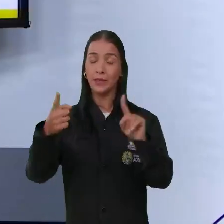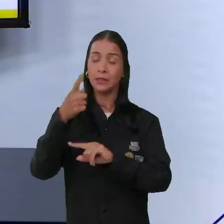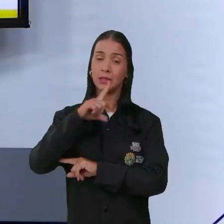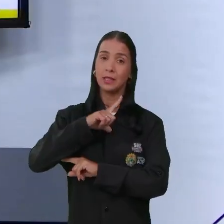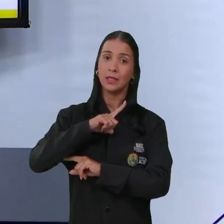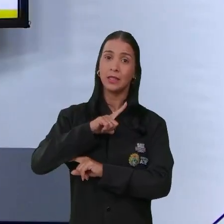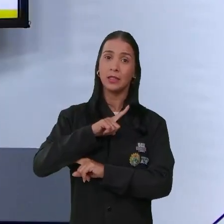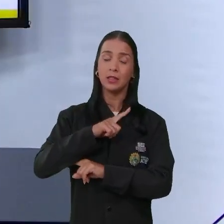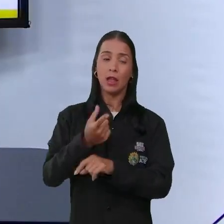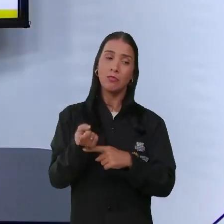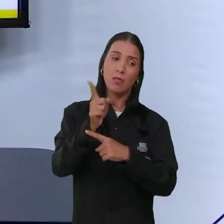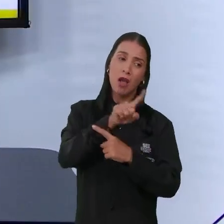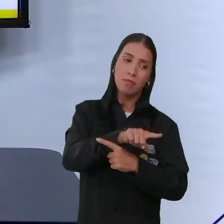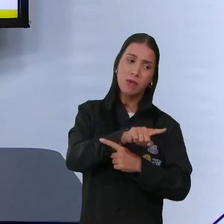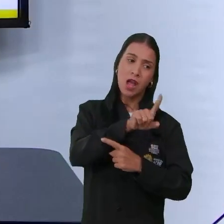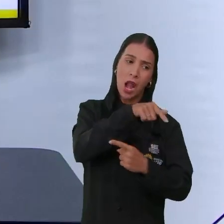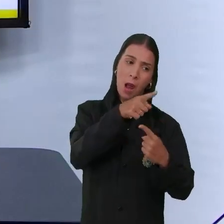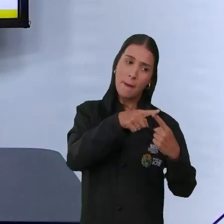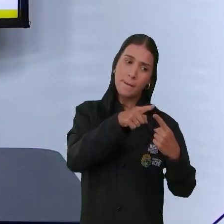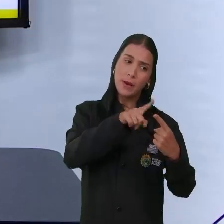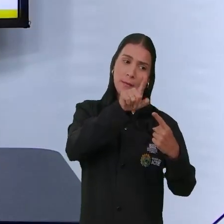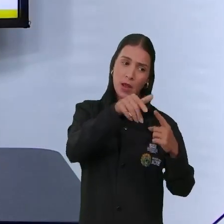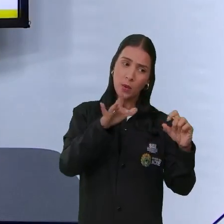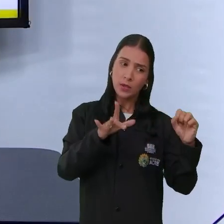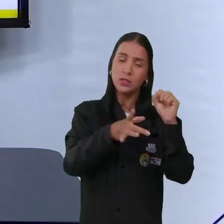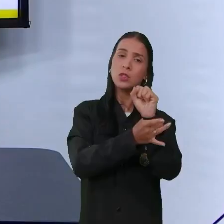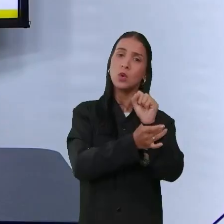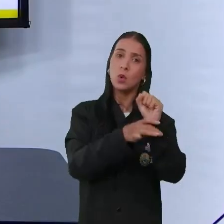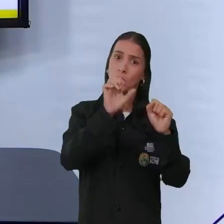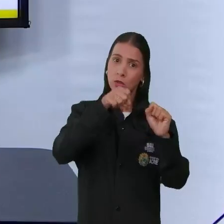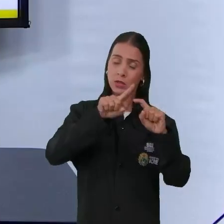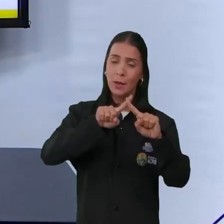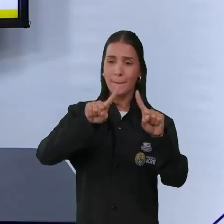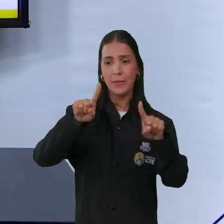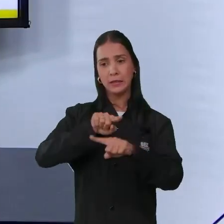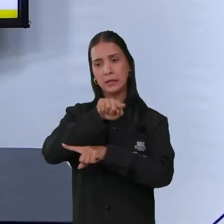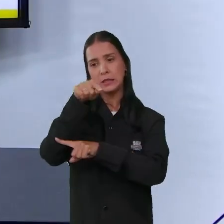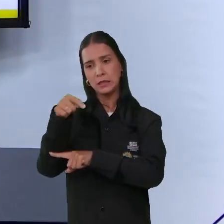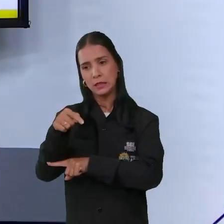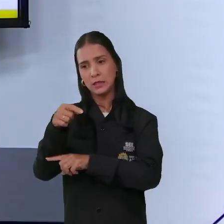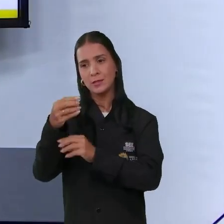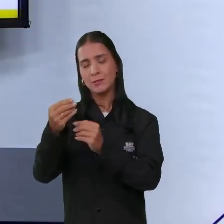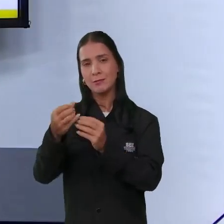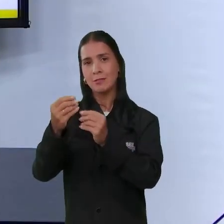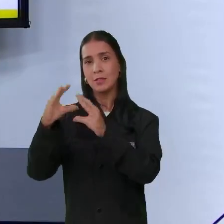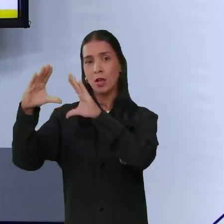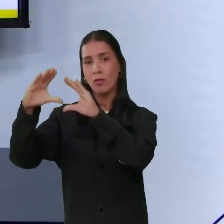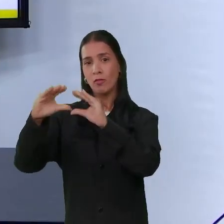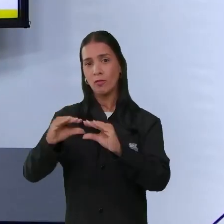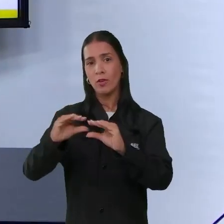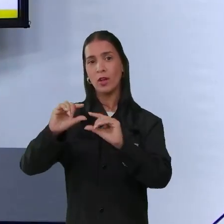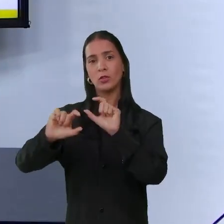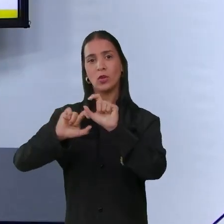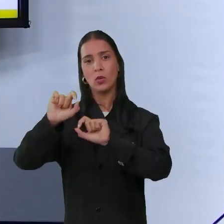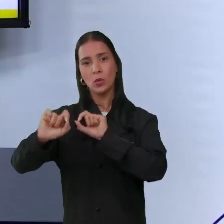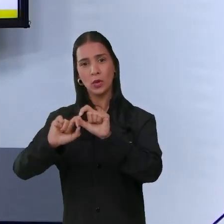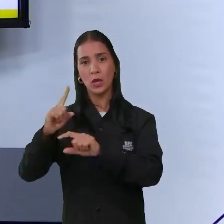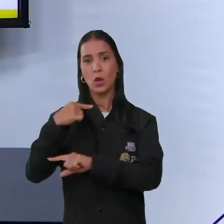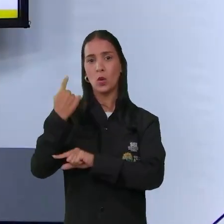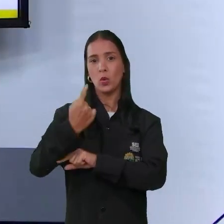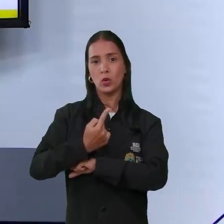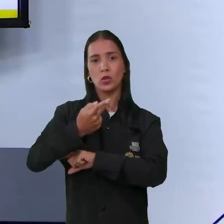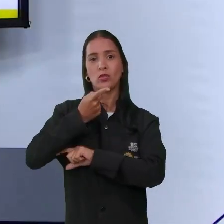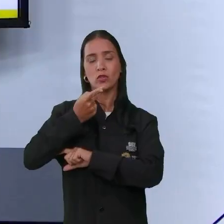isso traz segurança. Por outro lado, de certo modo, reduz aquilo que nós chamamos